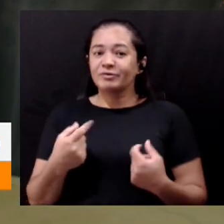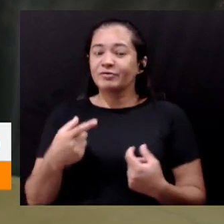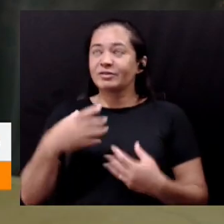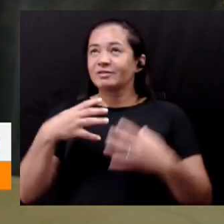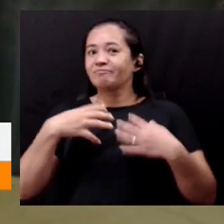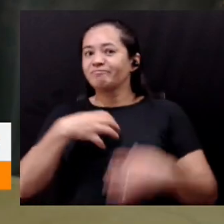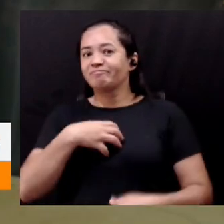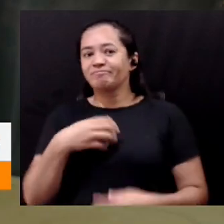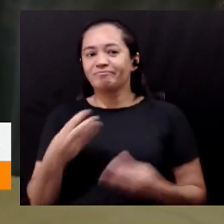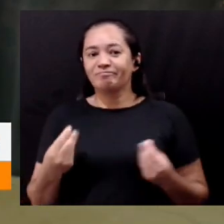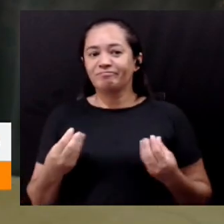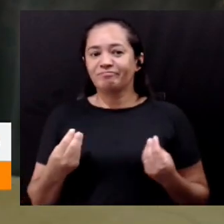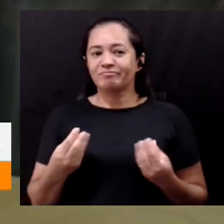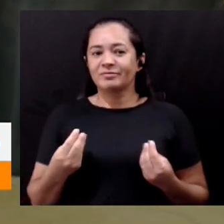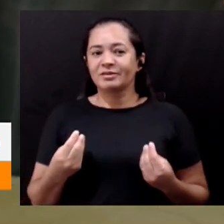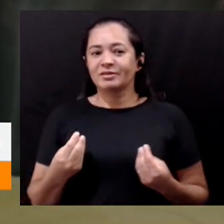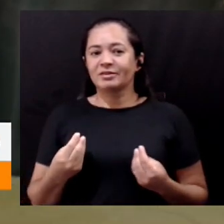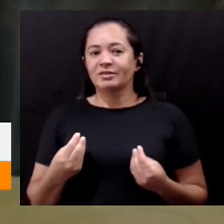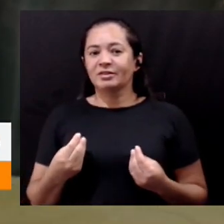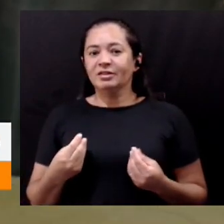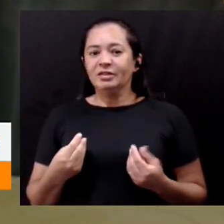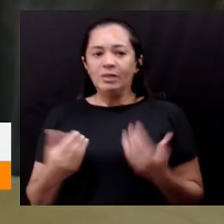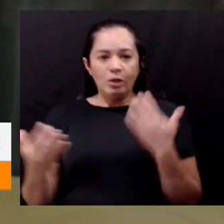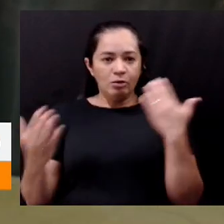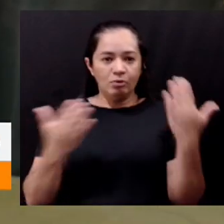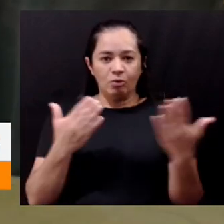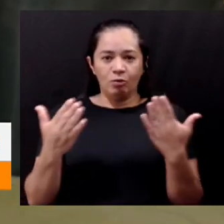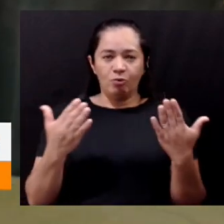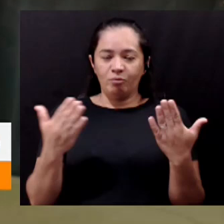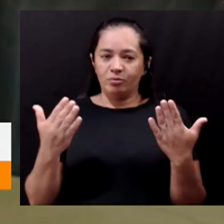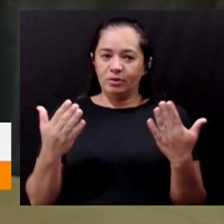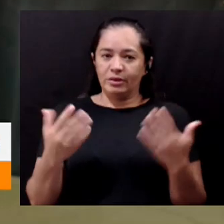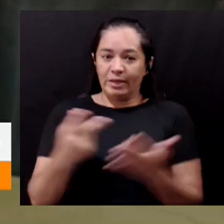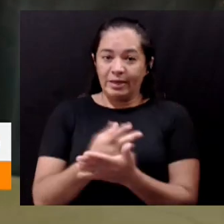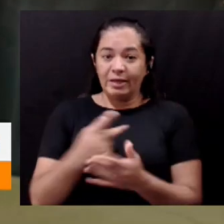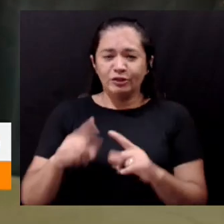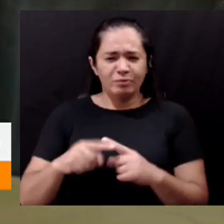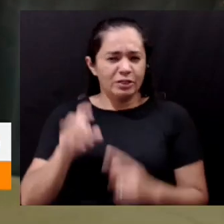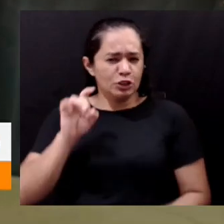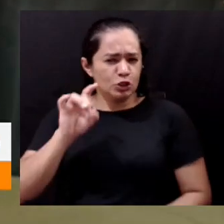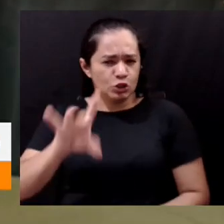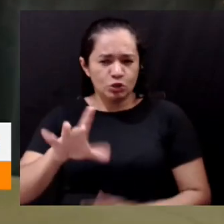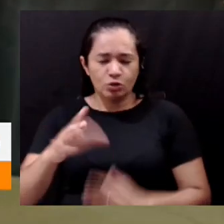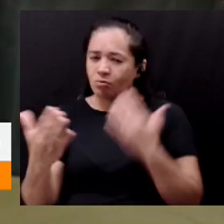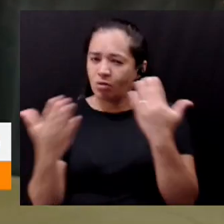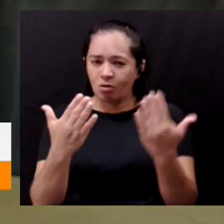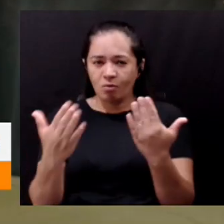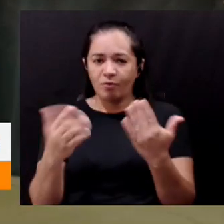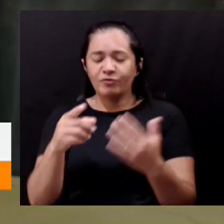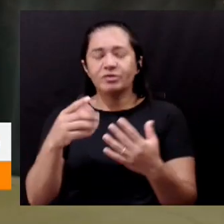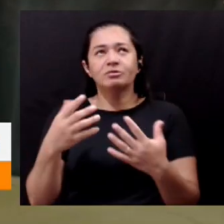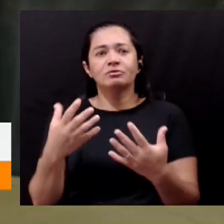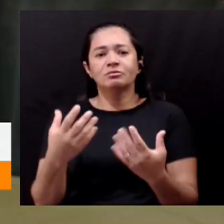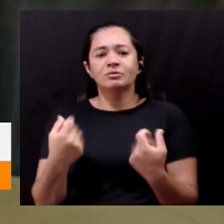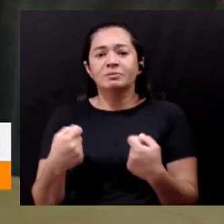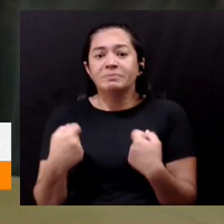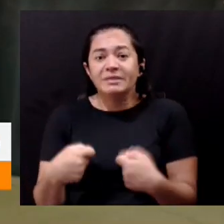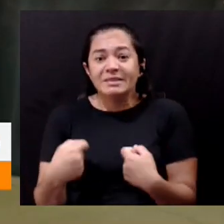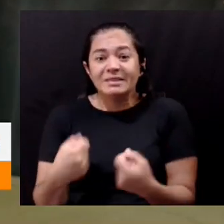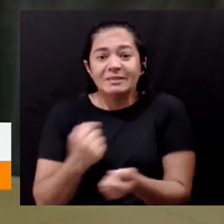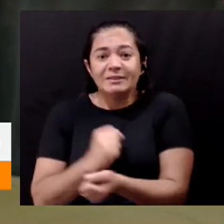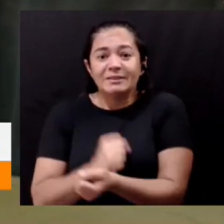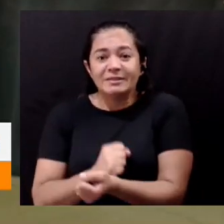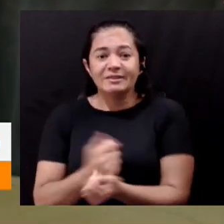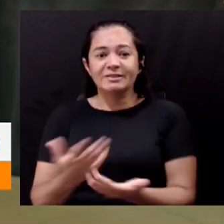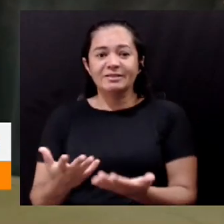eu vou falar abstinência aqui, claro que é algo errado, né? Não, não é isso, mas você sente a vontade, a necessidade, é isso. A necessidade